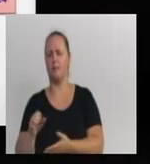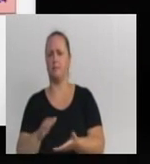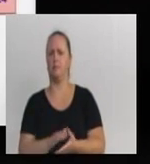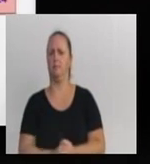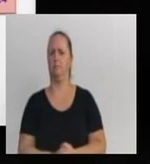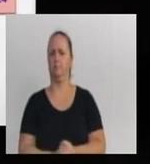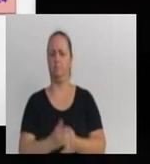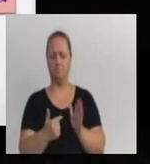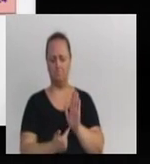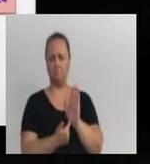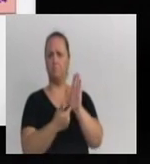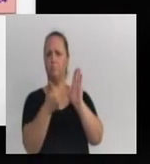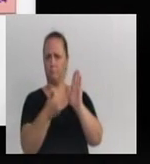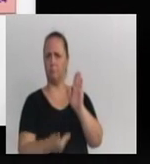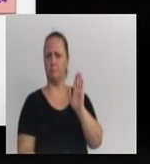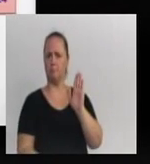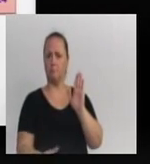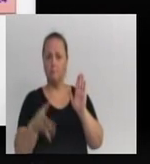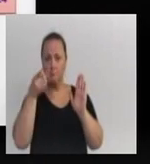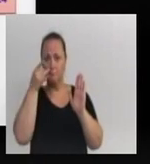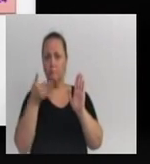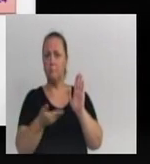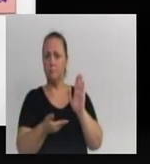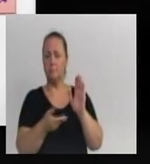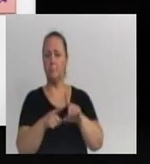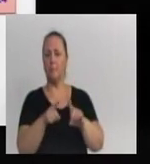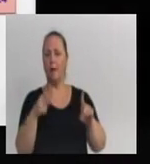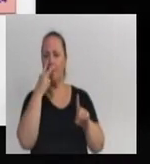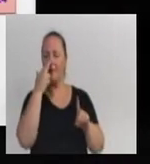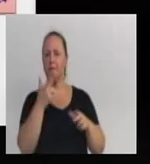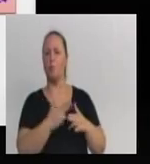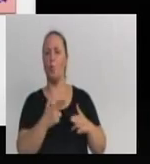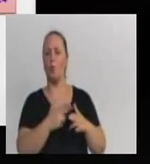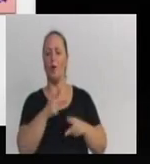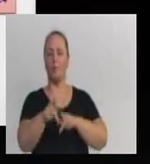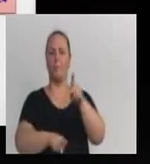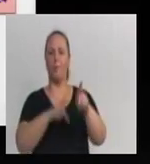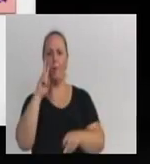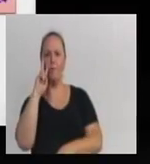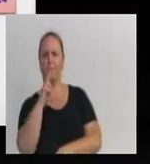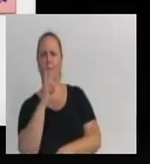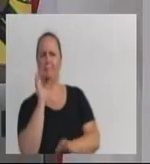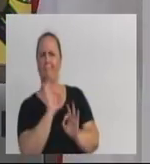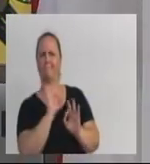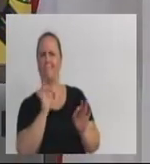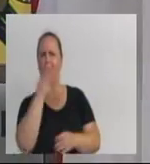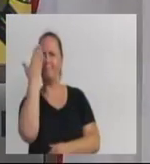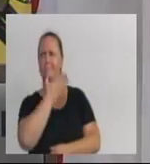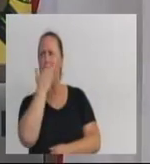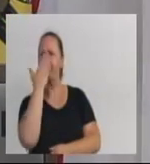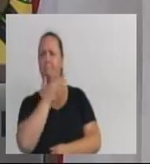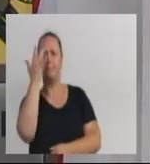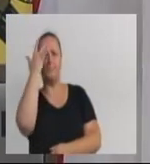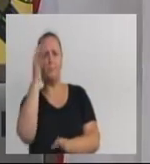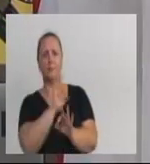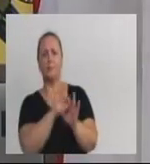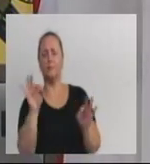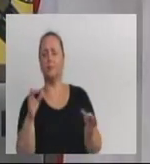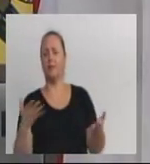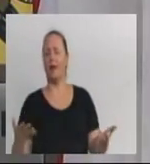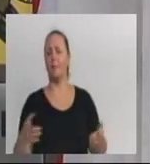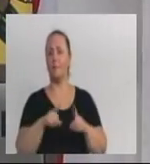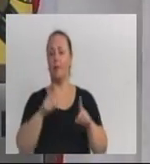exatos, números que são escondidos da nossa população e que nós, enquanto vereadores, temos a responsabilidade de fiscalizar.